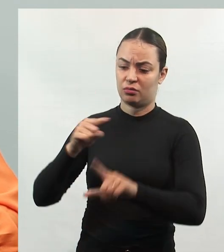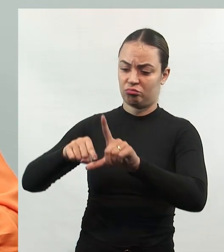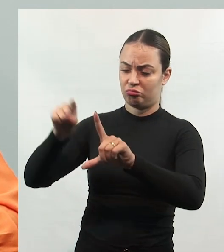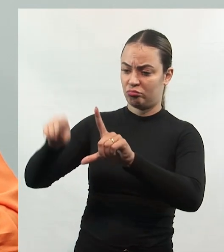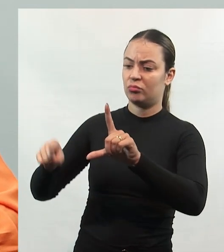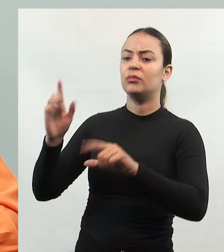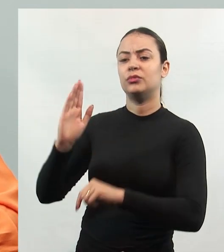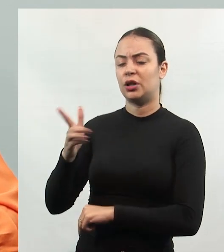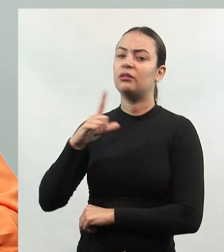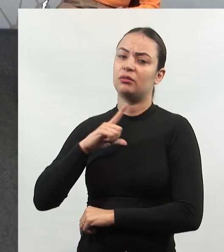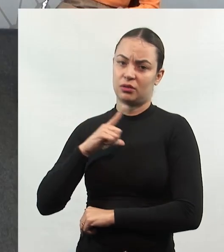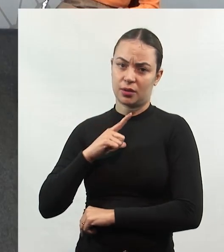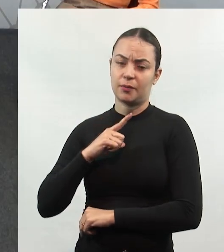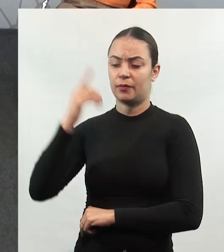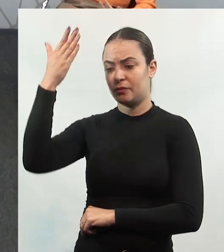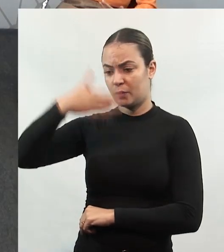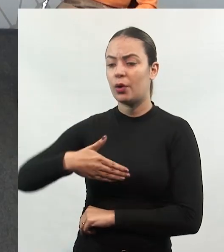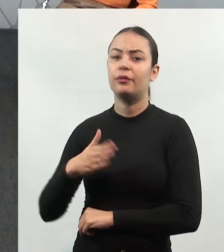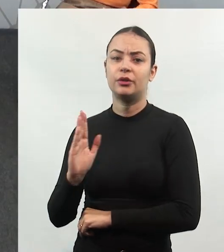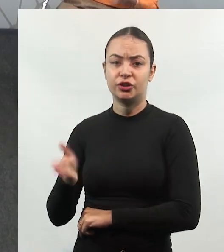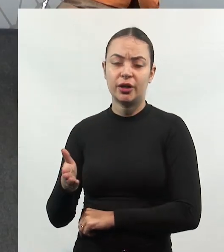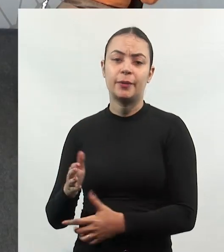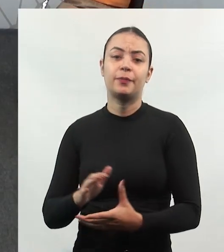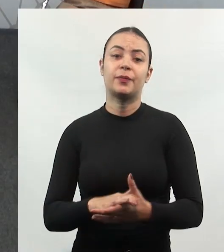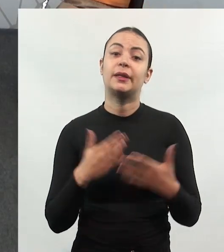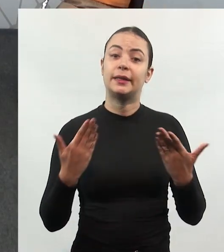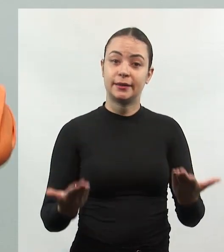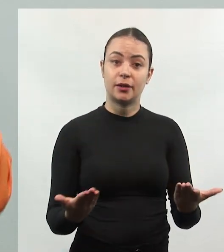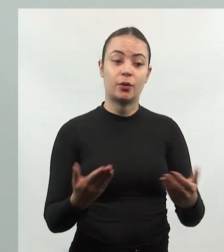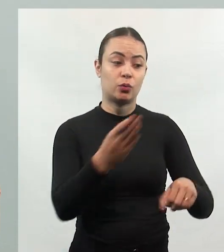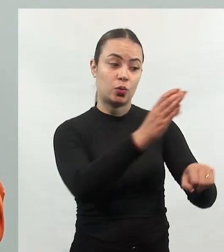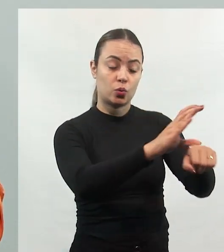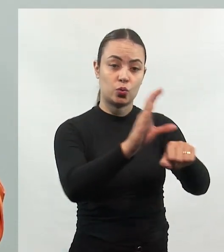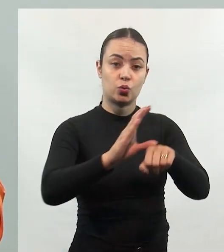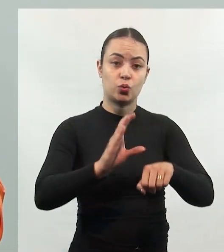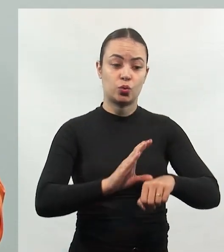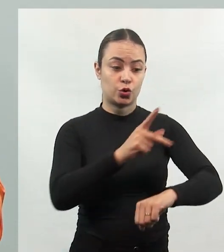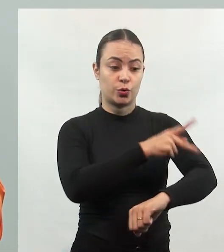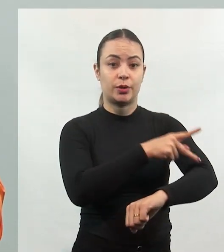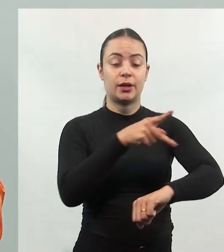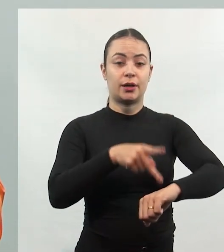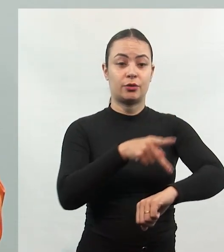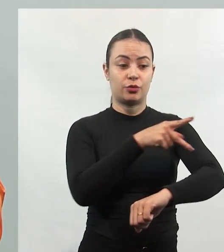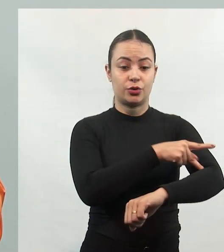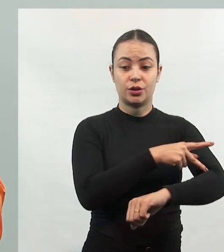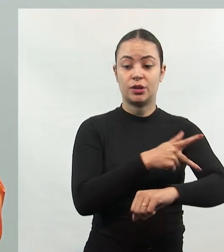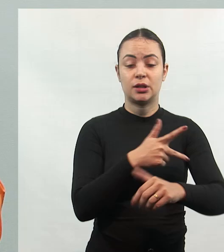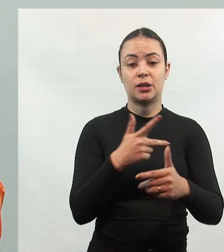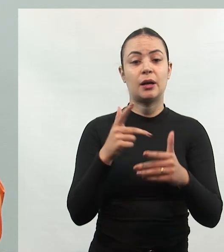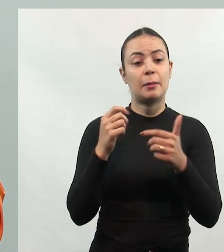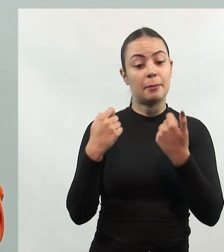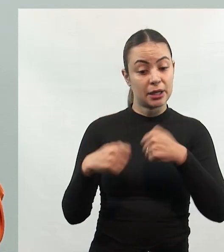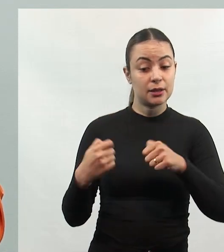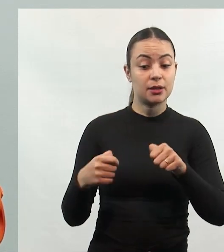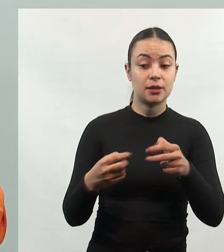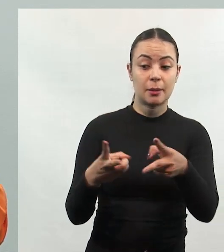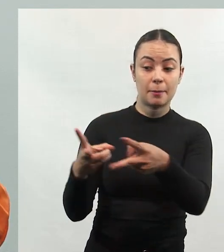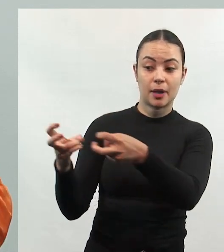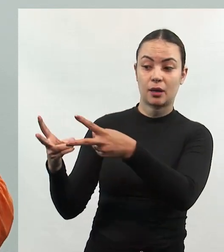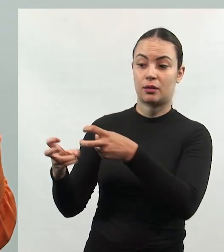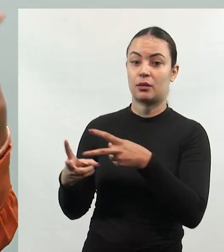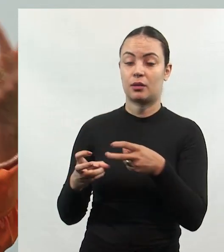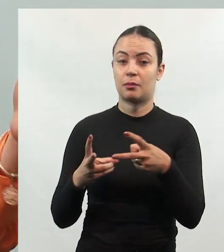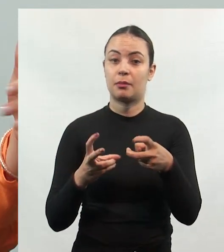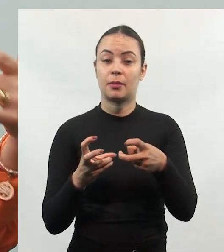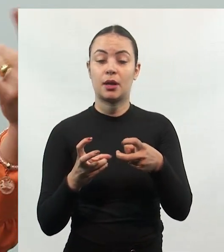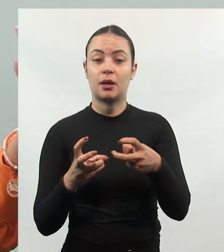você, acho que essa live, até o resultado dela pode ser para isso também, né? Para que os cursos de pedagogia pensem, porque